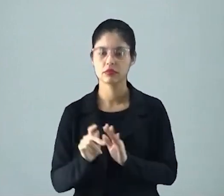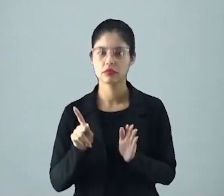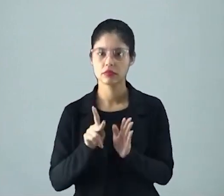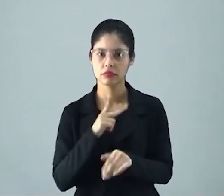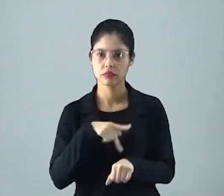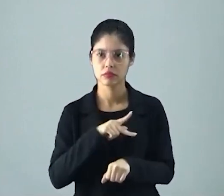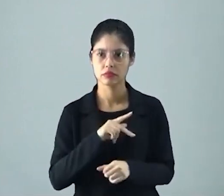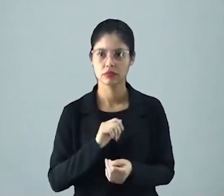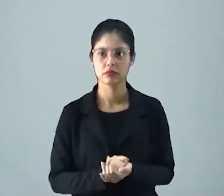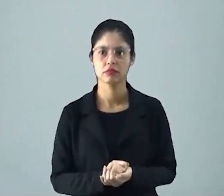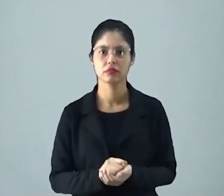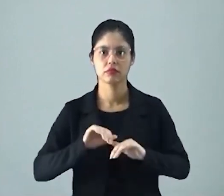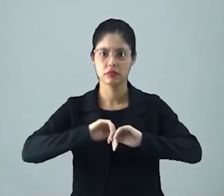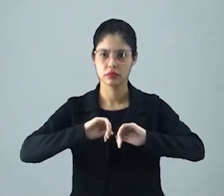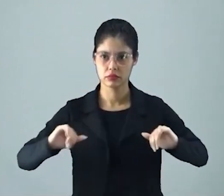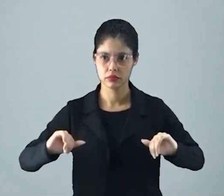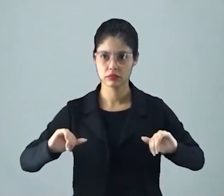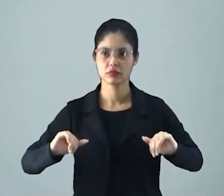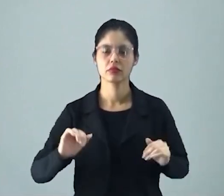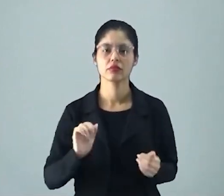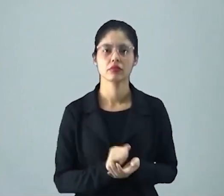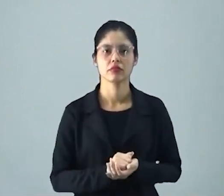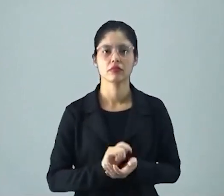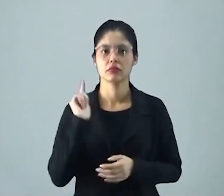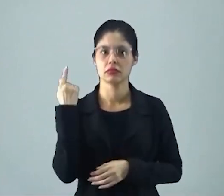país, estão separadas, né,